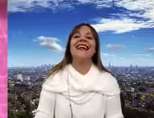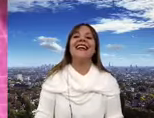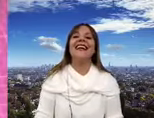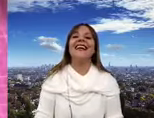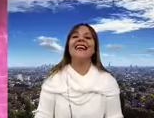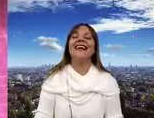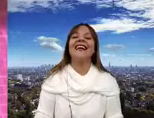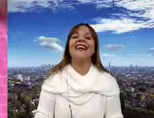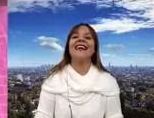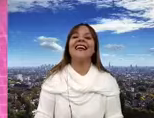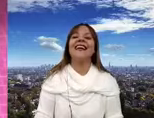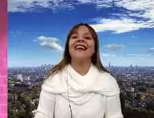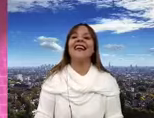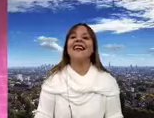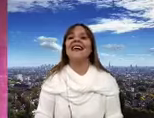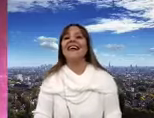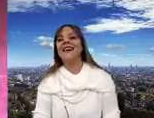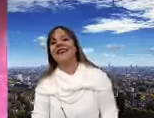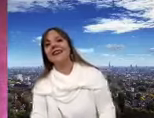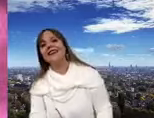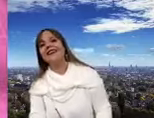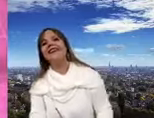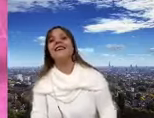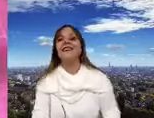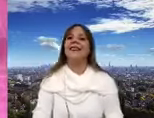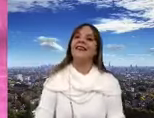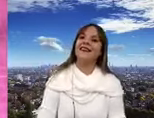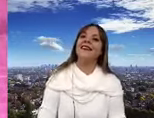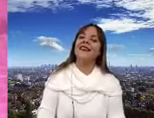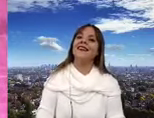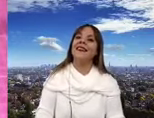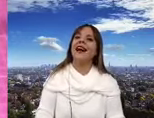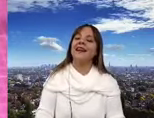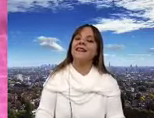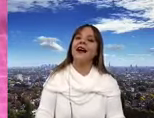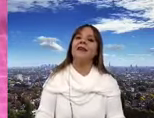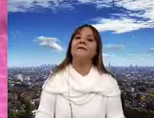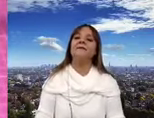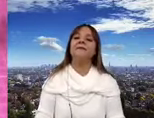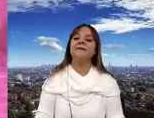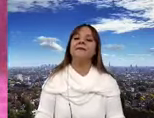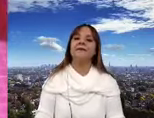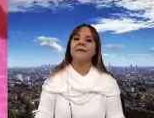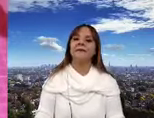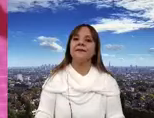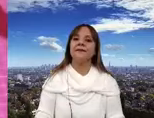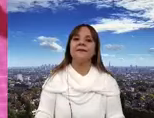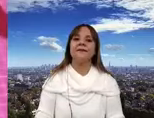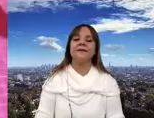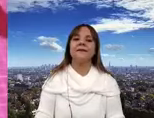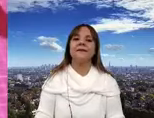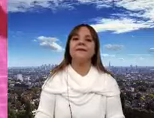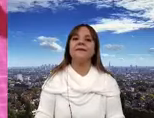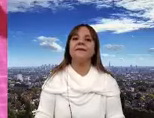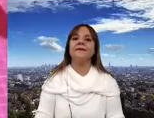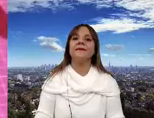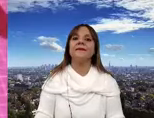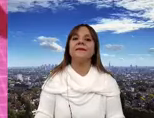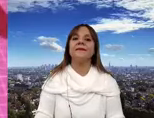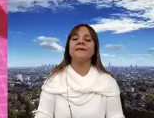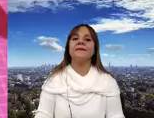Aí, ó, eu trouxe cortado, já tirado a caneta, tá? Tá. E nessa parte também, quem tiver a